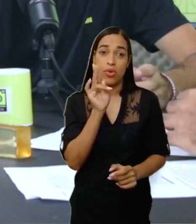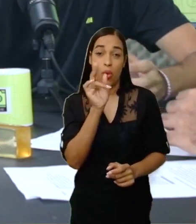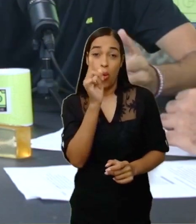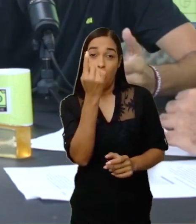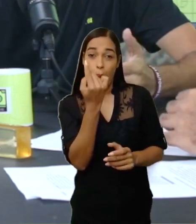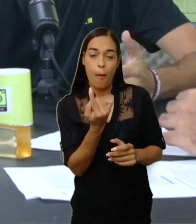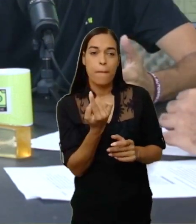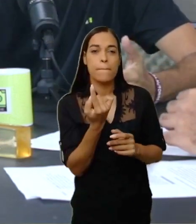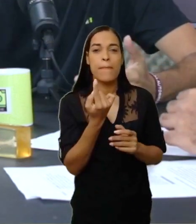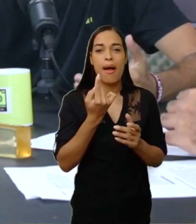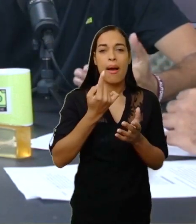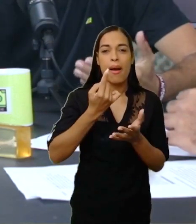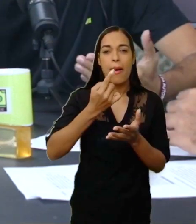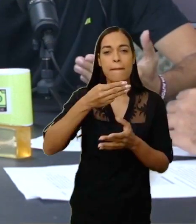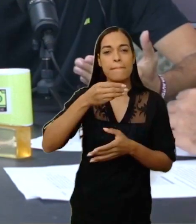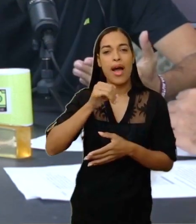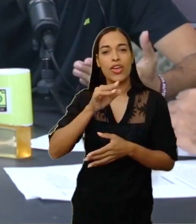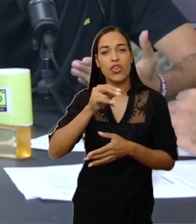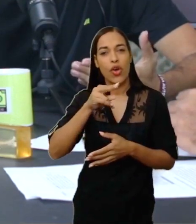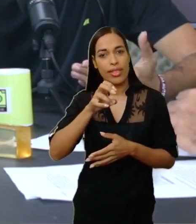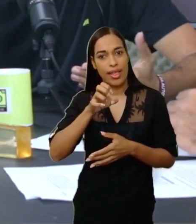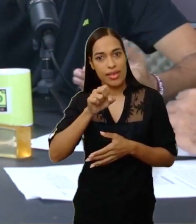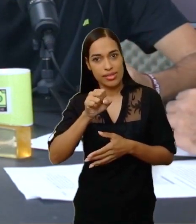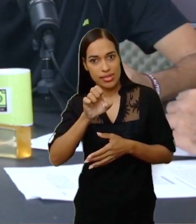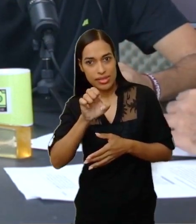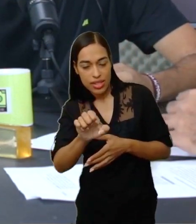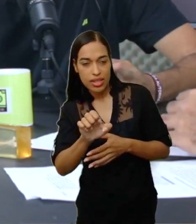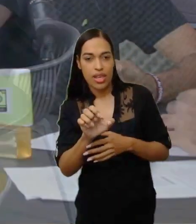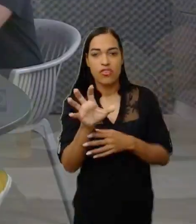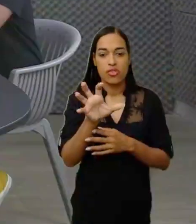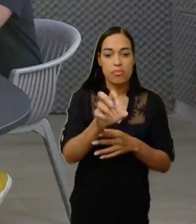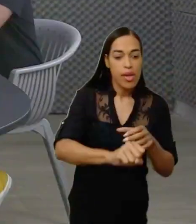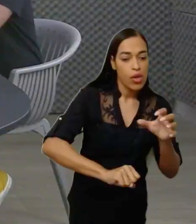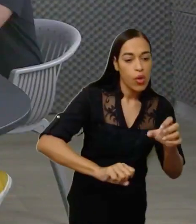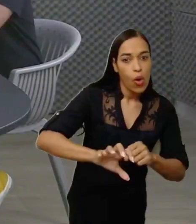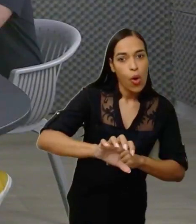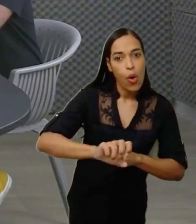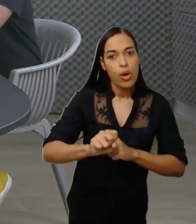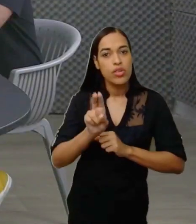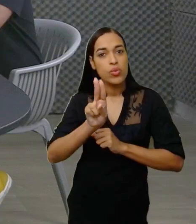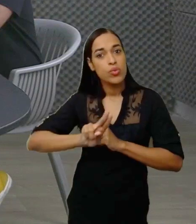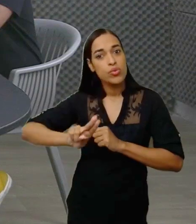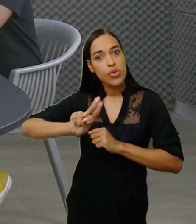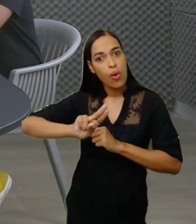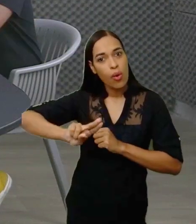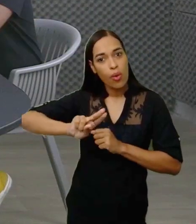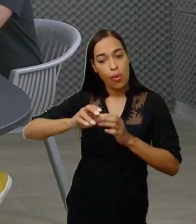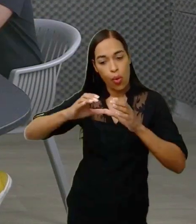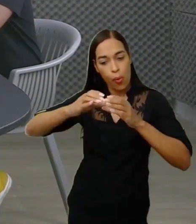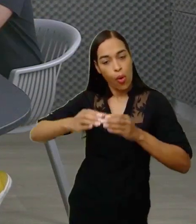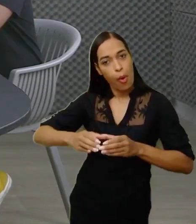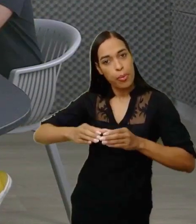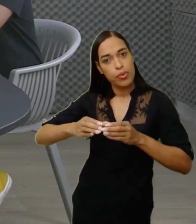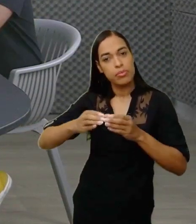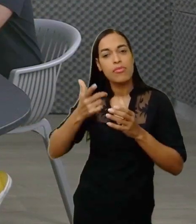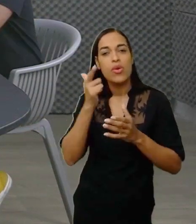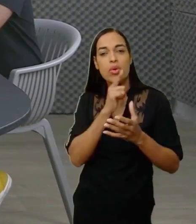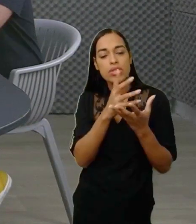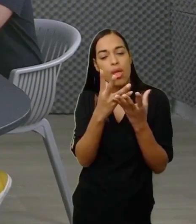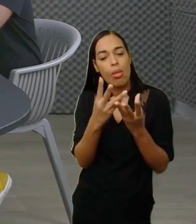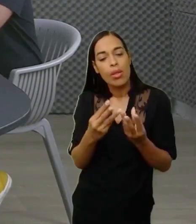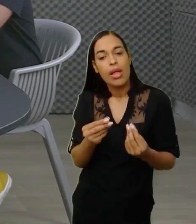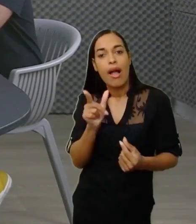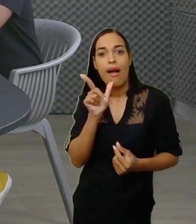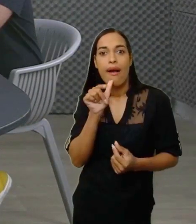para fazer um condensador para poder coletar zooplâncton na praia. A gente literalmente coava água para acumular num pote